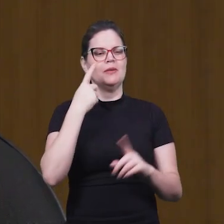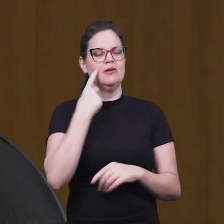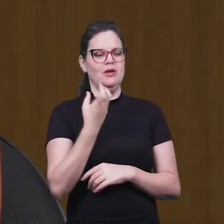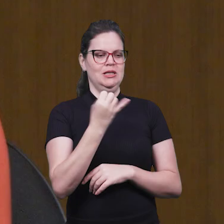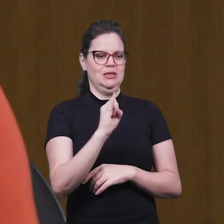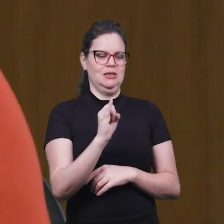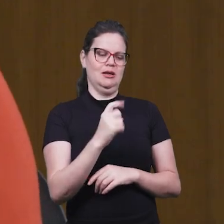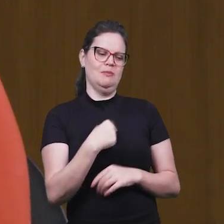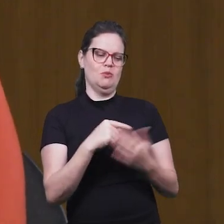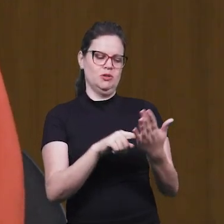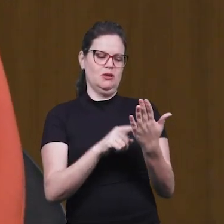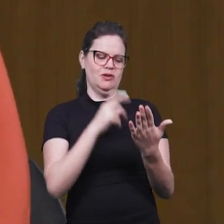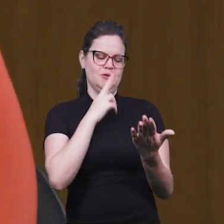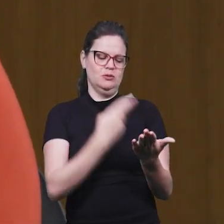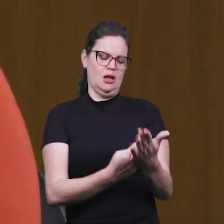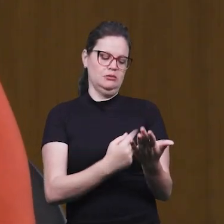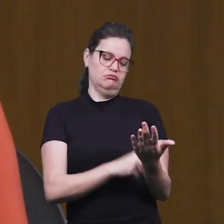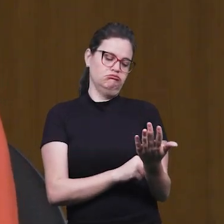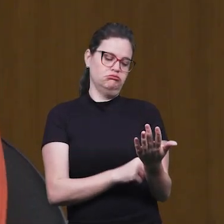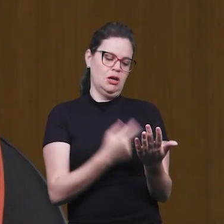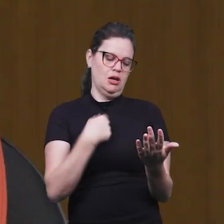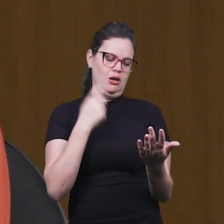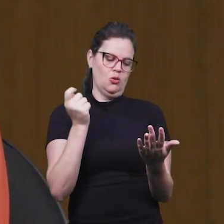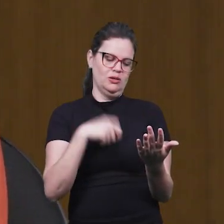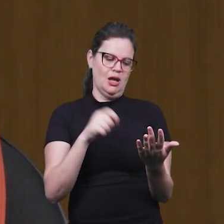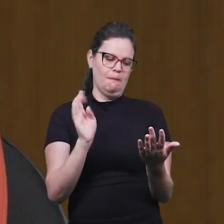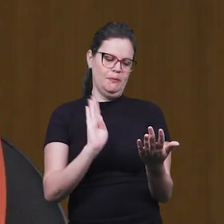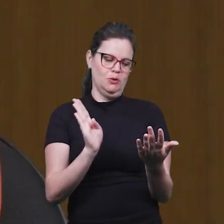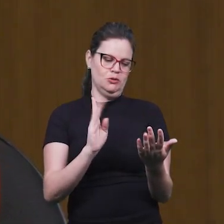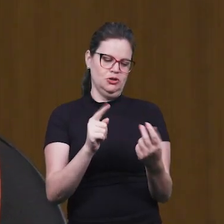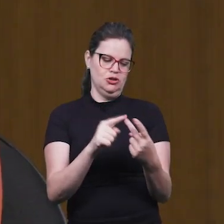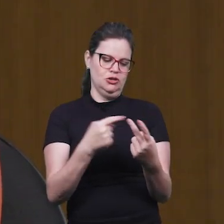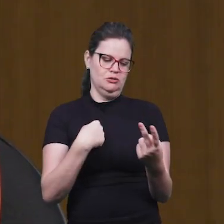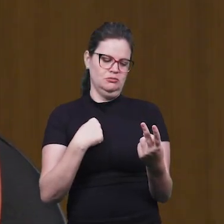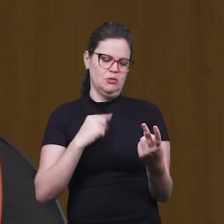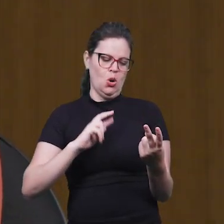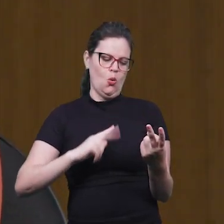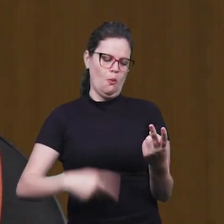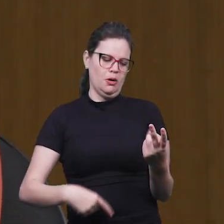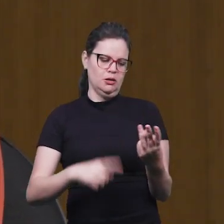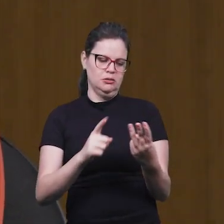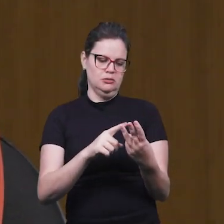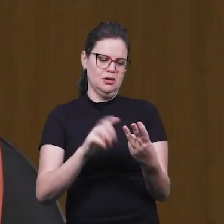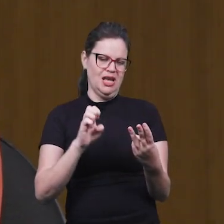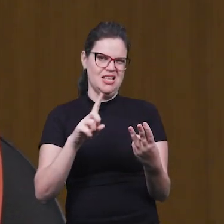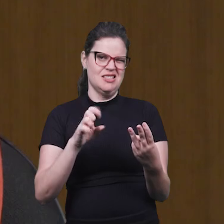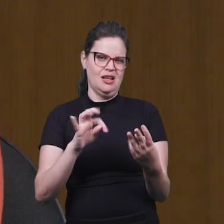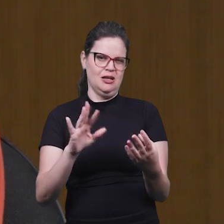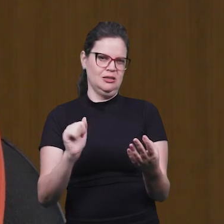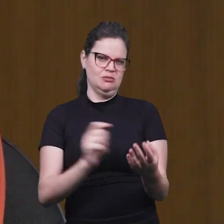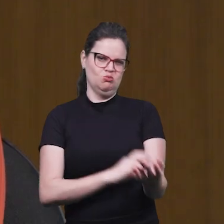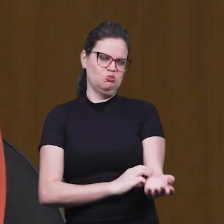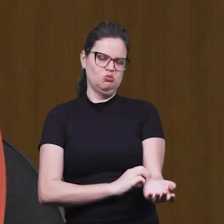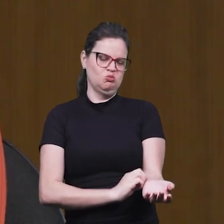biomédicas, para humanas, para exatas não. E eu não sabia o que escolher. Eu